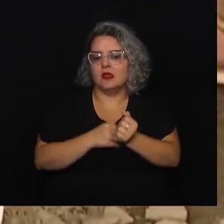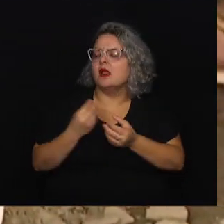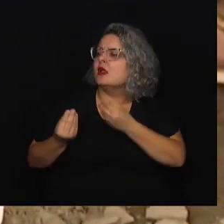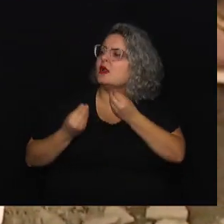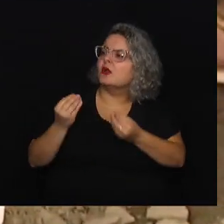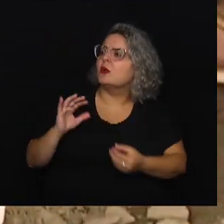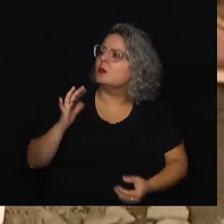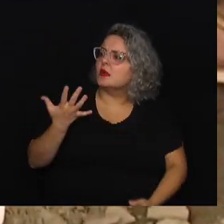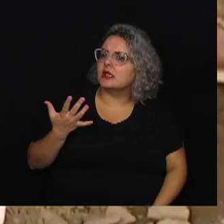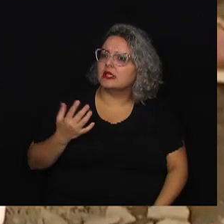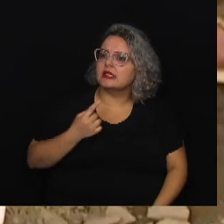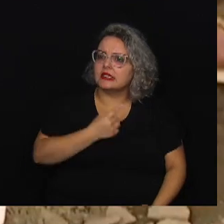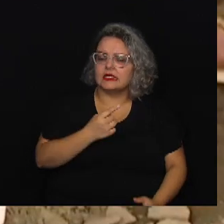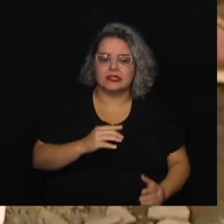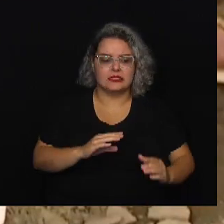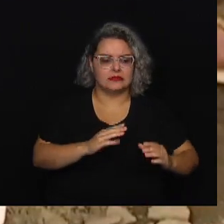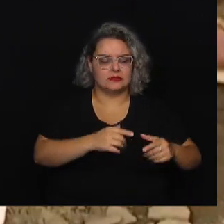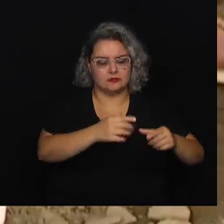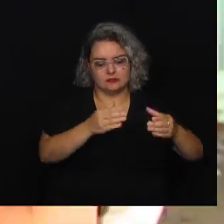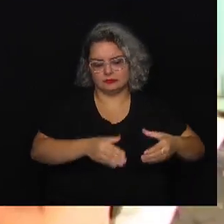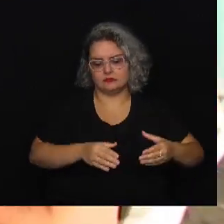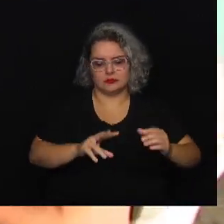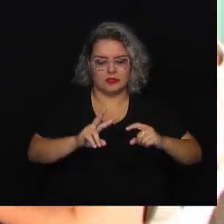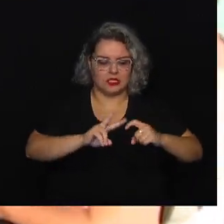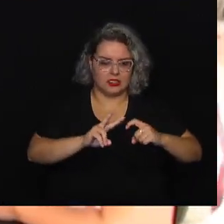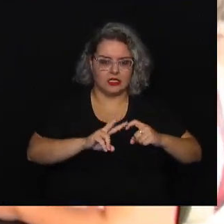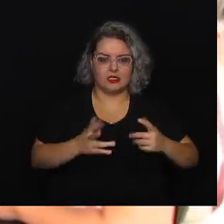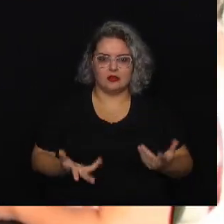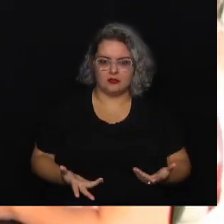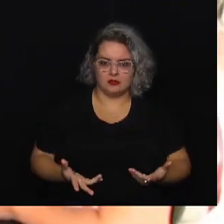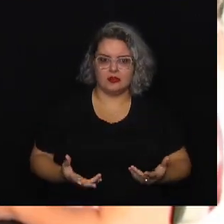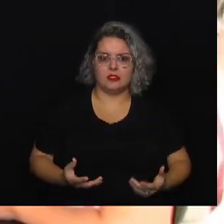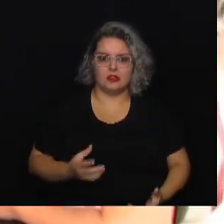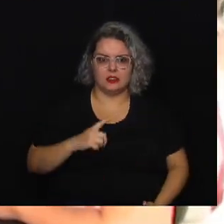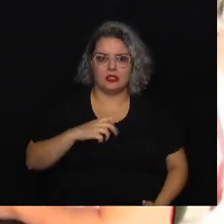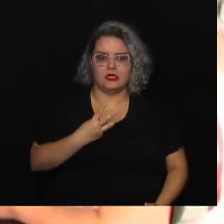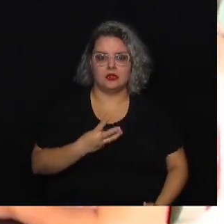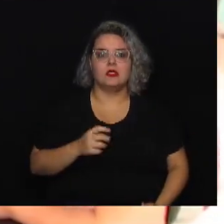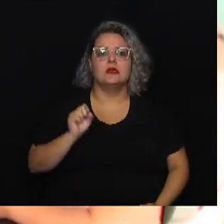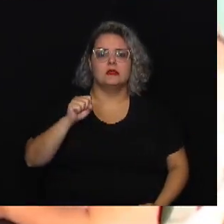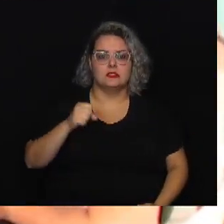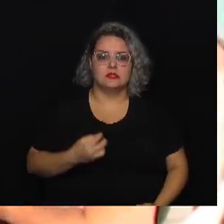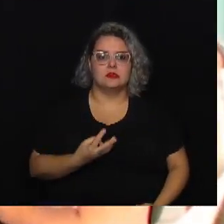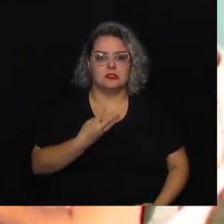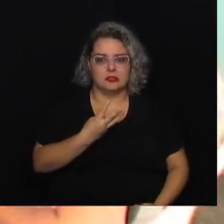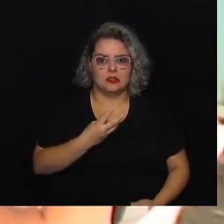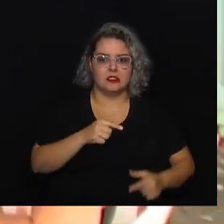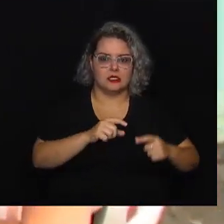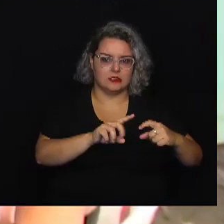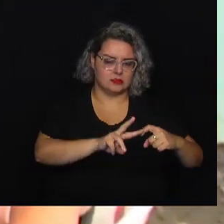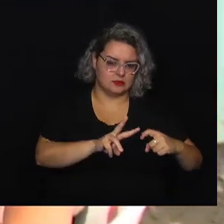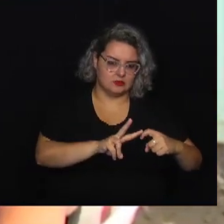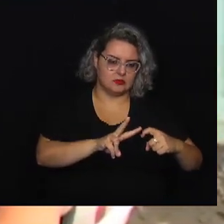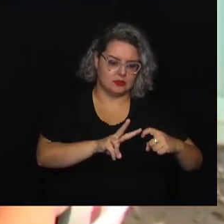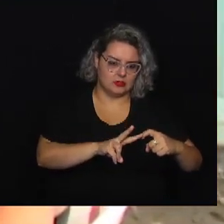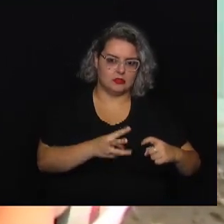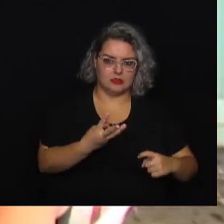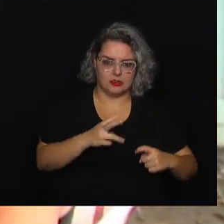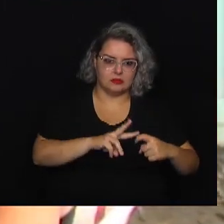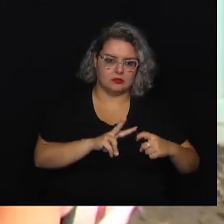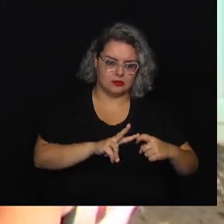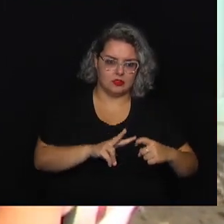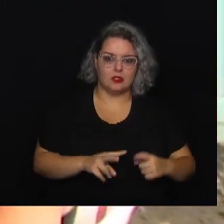Monique? Cada clínica tem 3 consultórios médicos isso, veterinários, é nós isso? Nós somos em 3 consultórios médicos, com isso 3 veterinários,